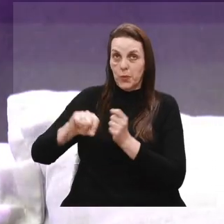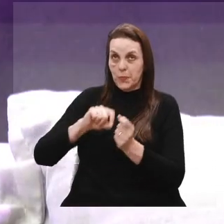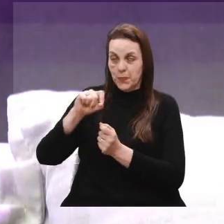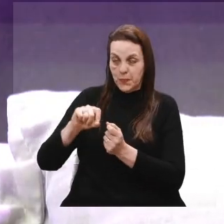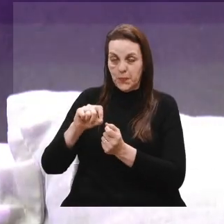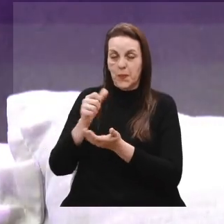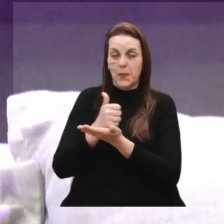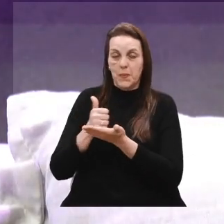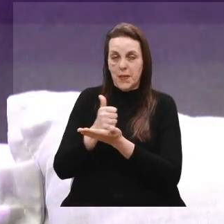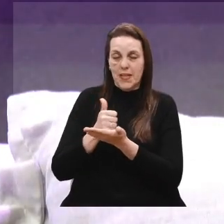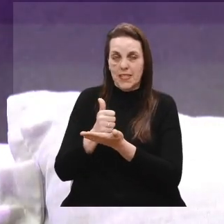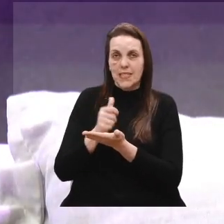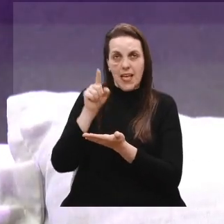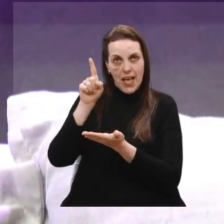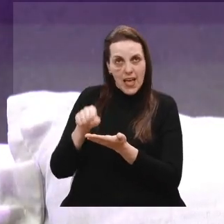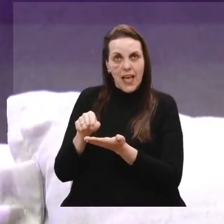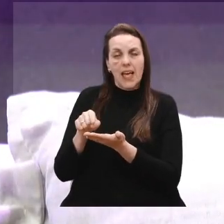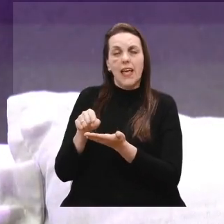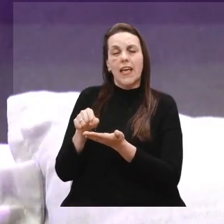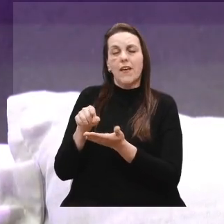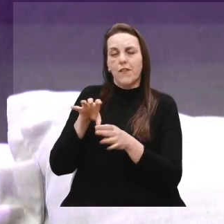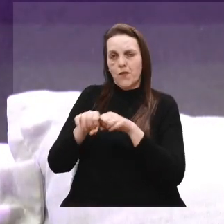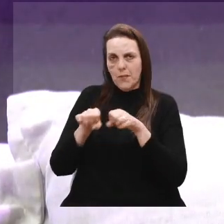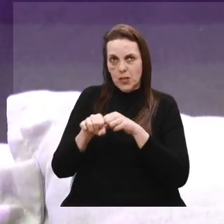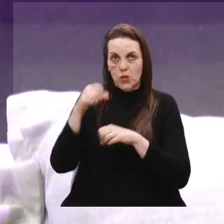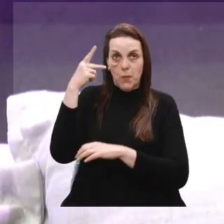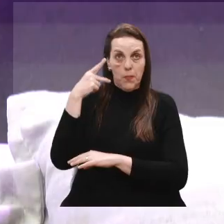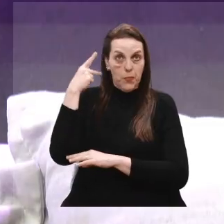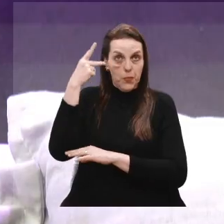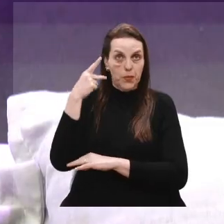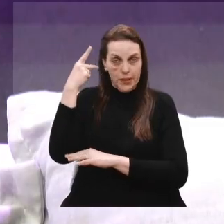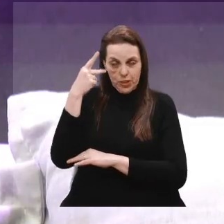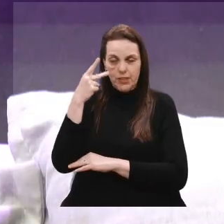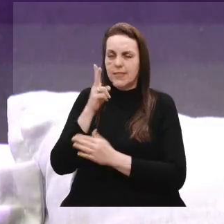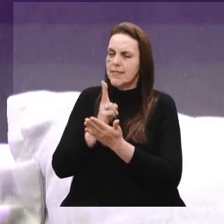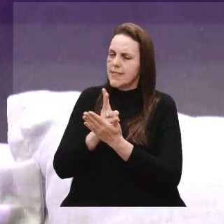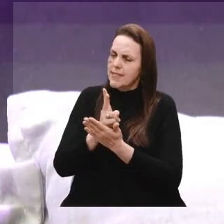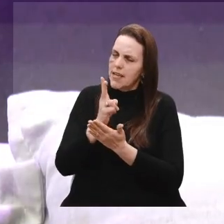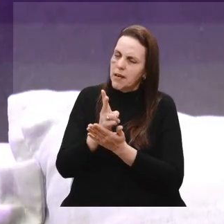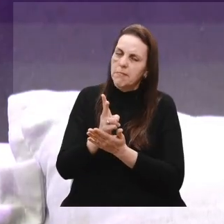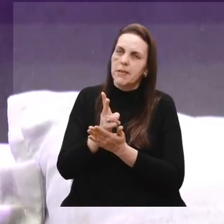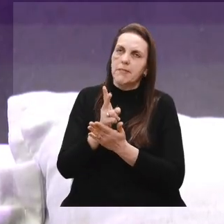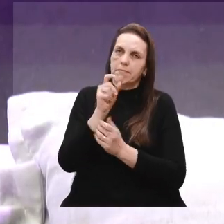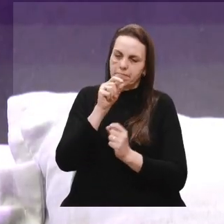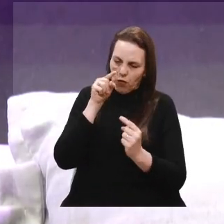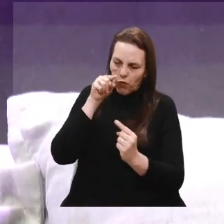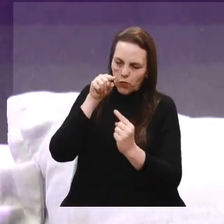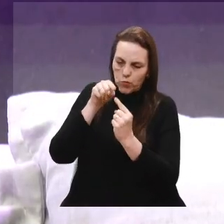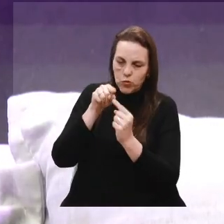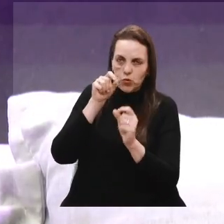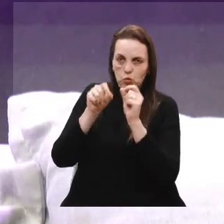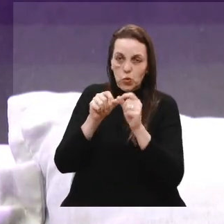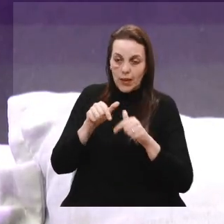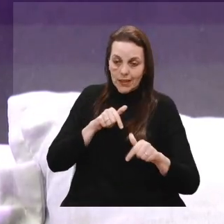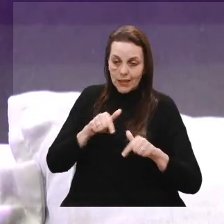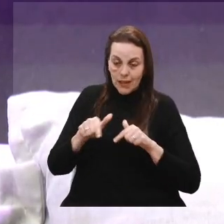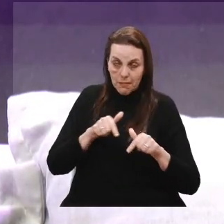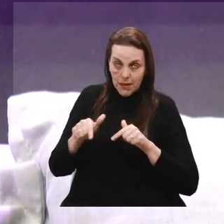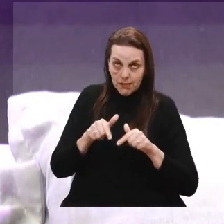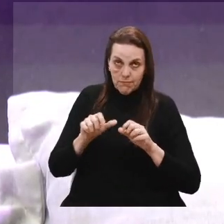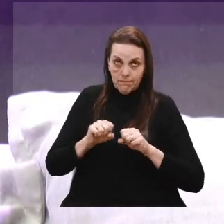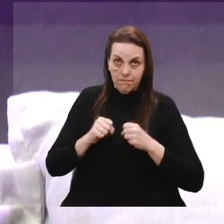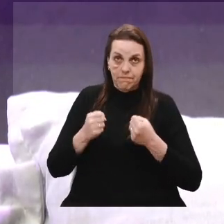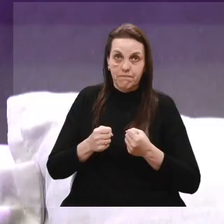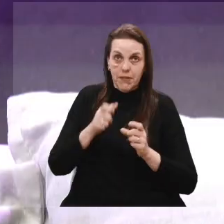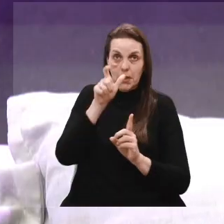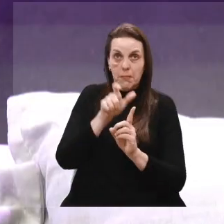né, o Núcleo de Base Raquel Graziotin, ele faz formações políticas, né, sempre voltadas para o trabalhismo e para as